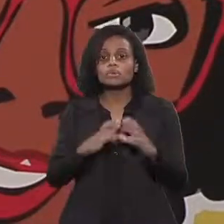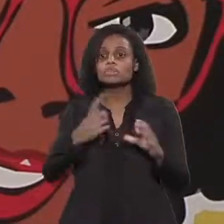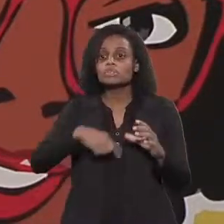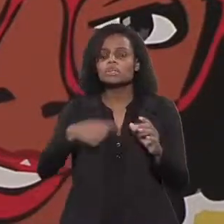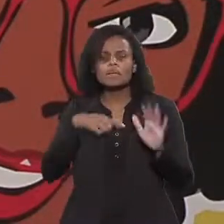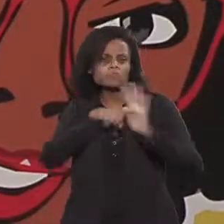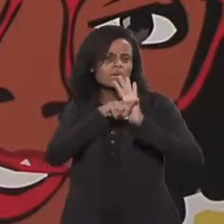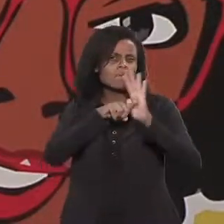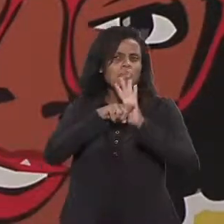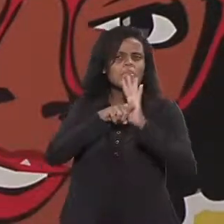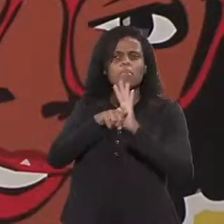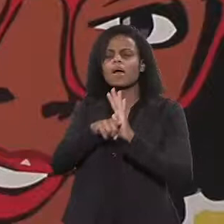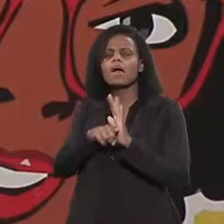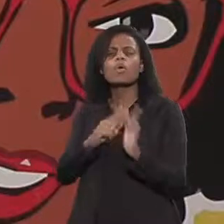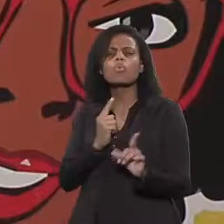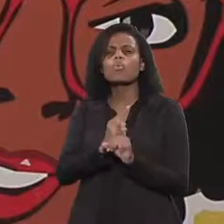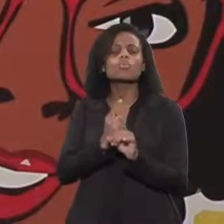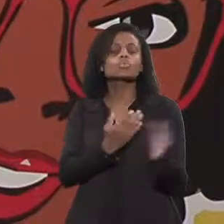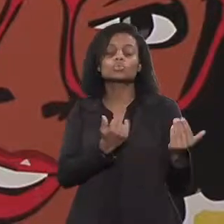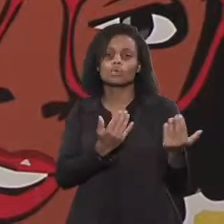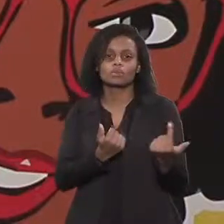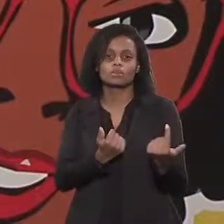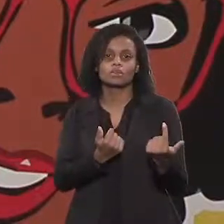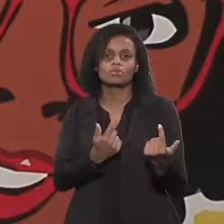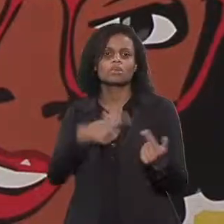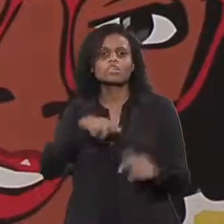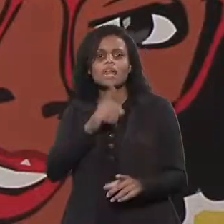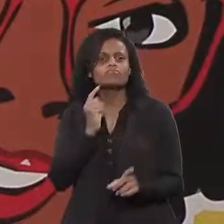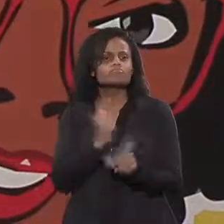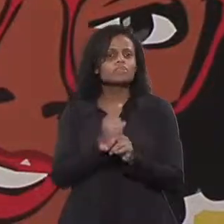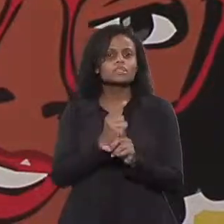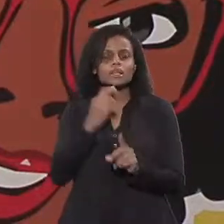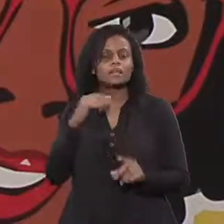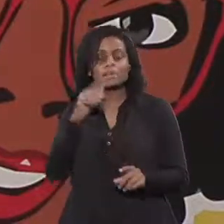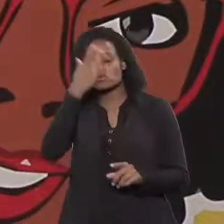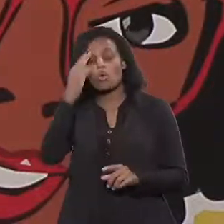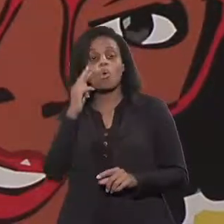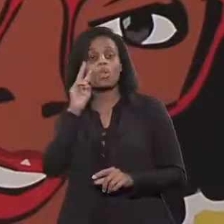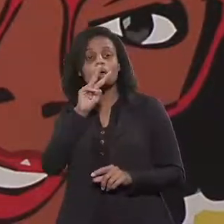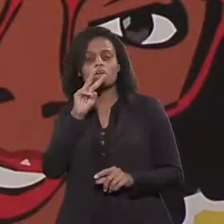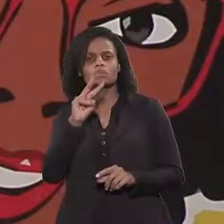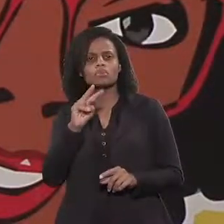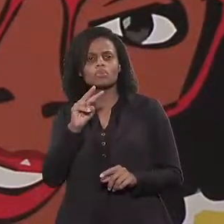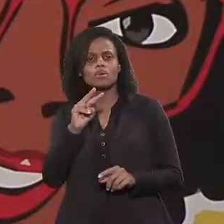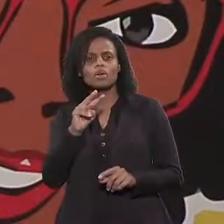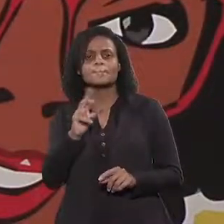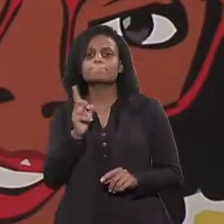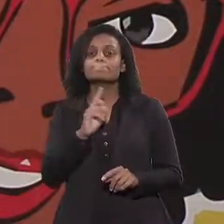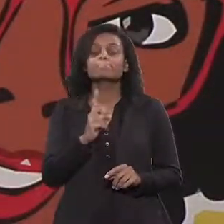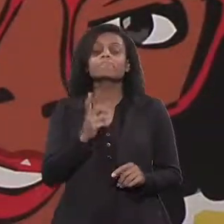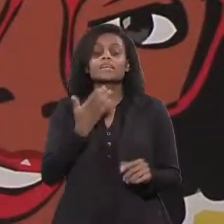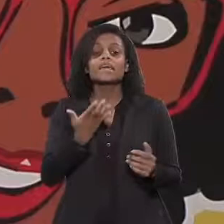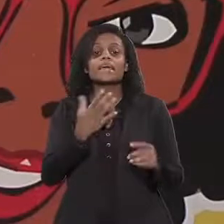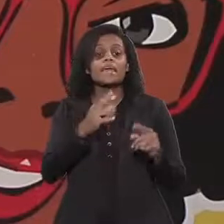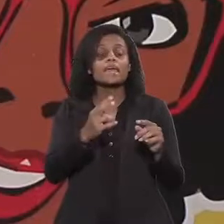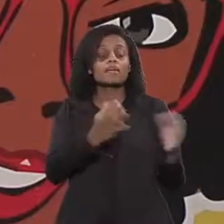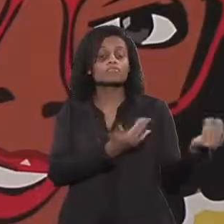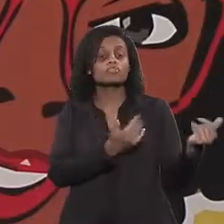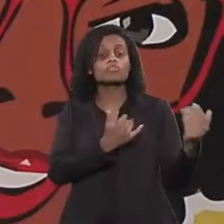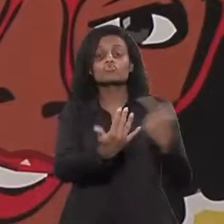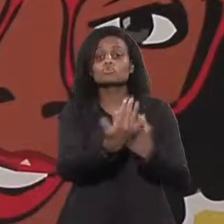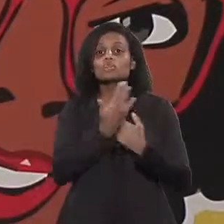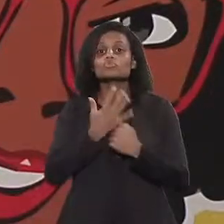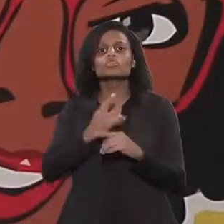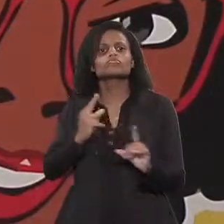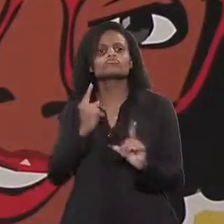um diagnóstico da juventude, mas a gente não quer aquele diagnóstico de quem está olhando de fora. A gente quer que a juventude ajude a gente a